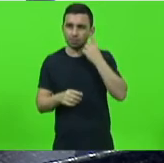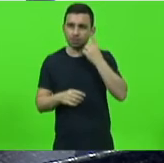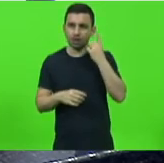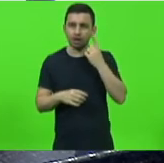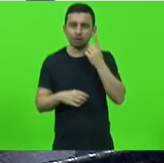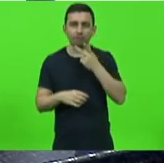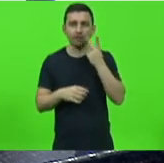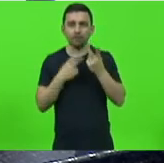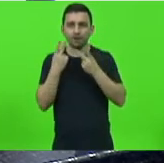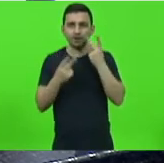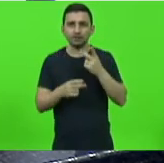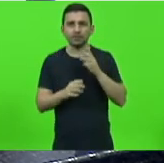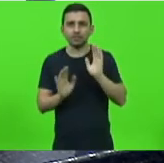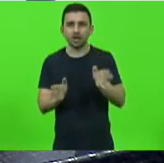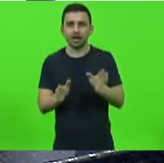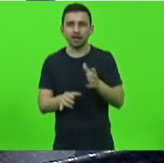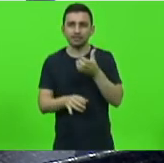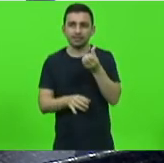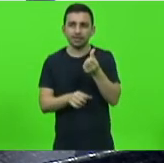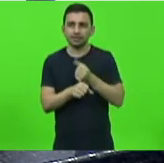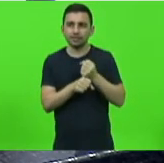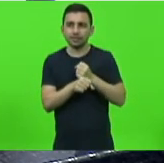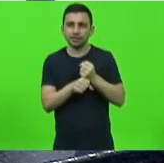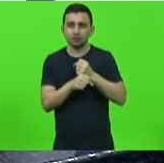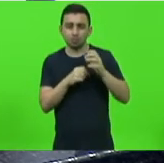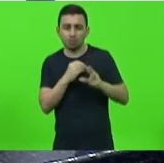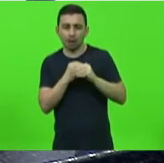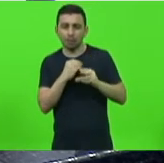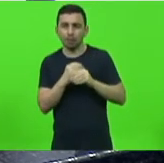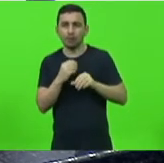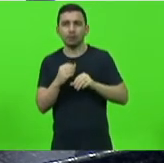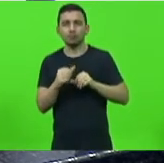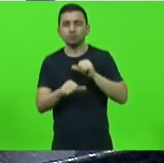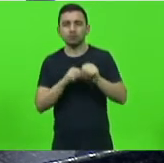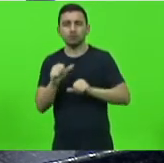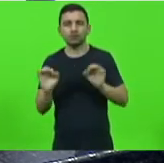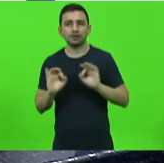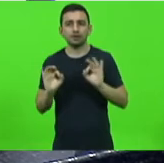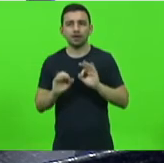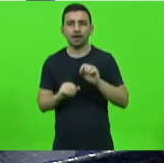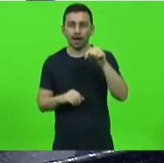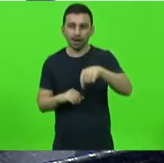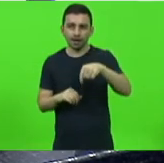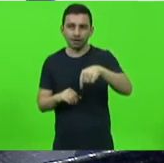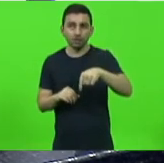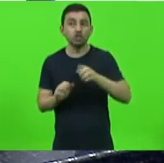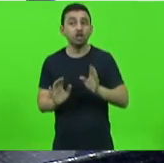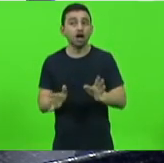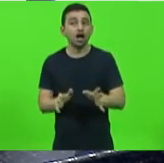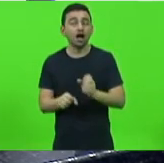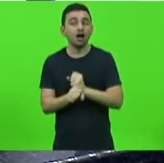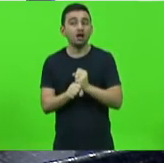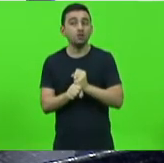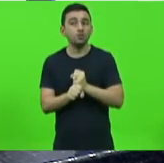já são 6 anos que nós estamos sem reposição. Esse ano está fazendo 8 anos sem